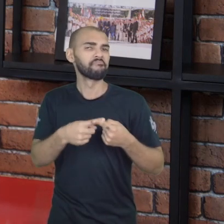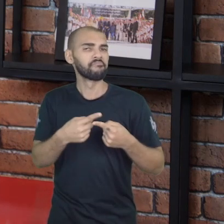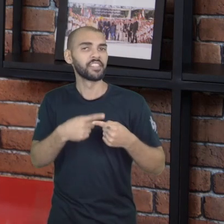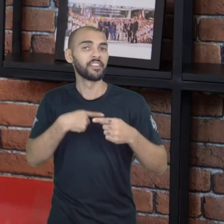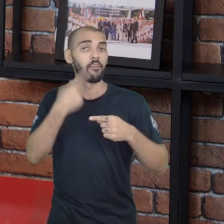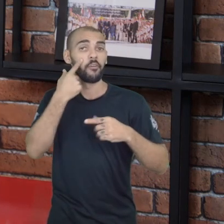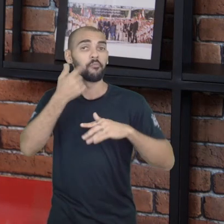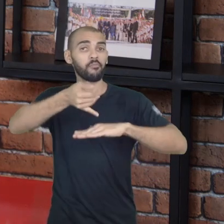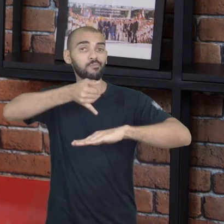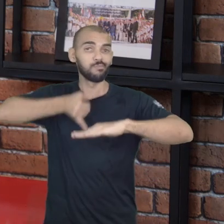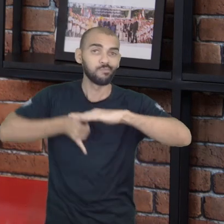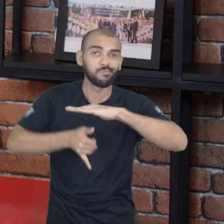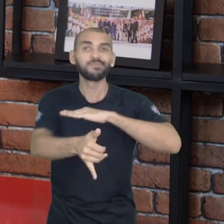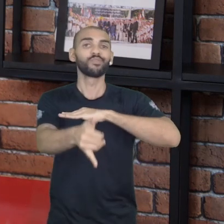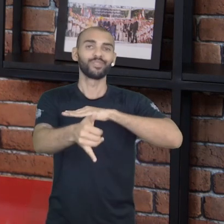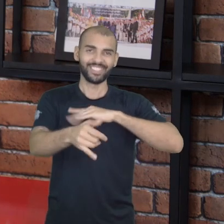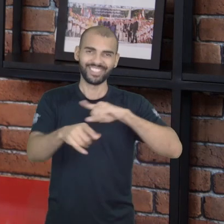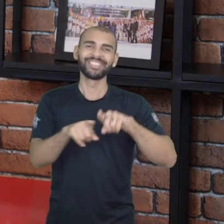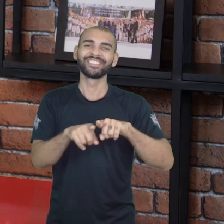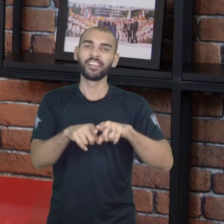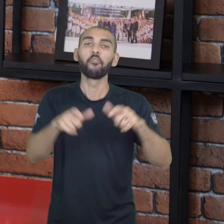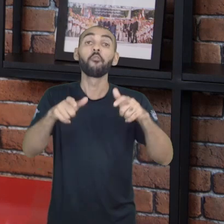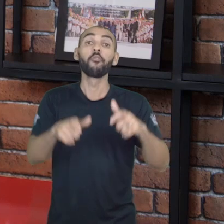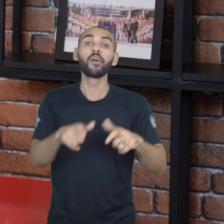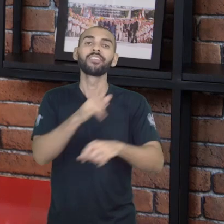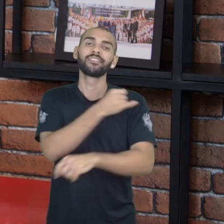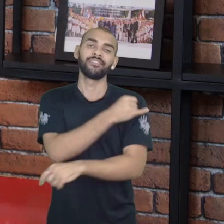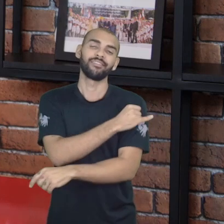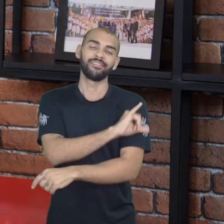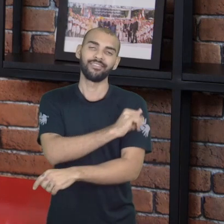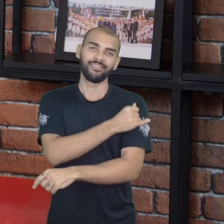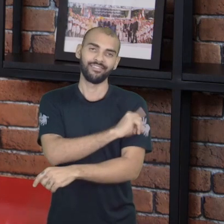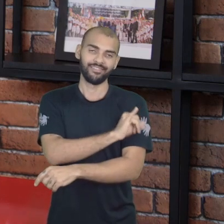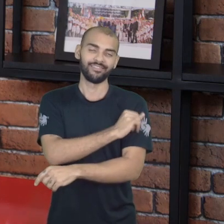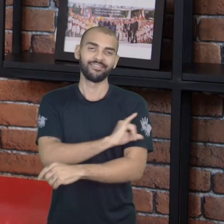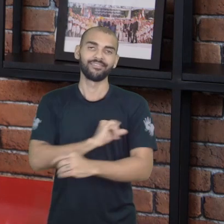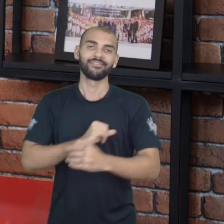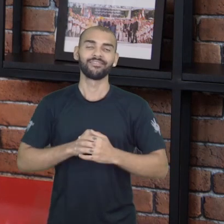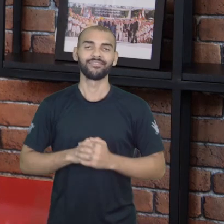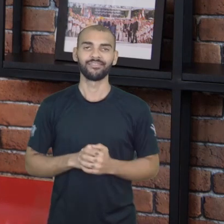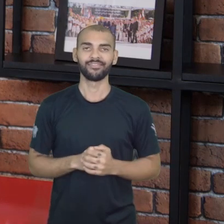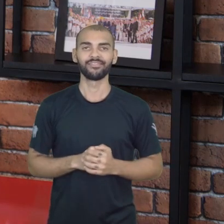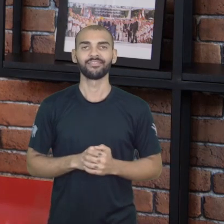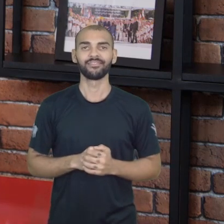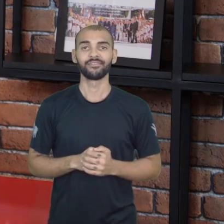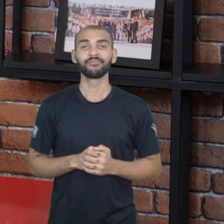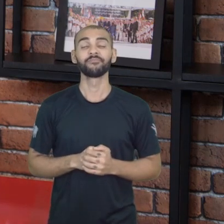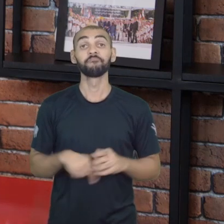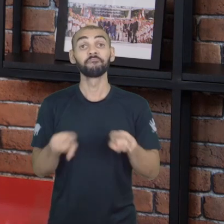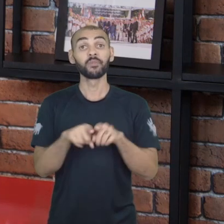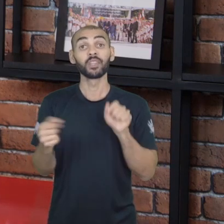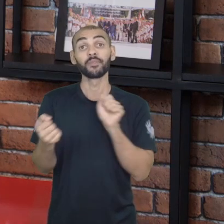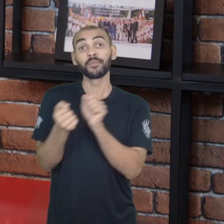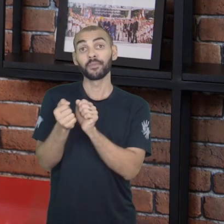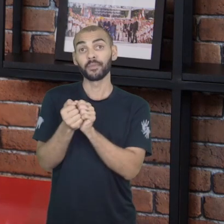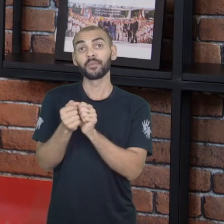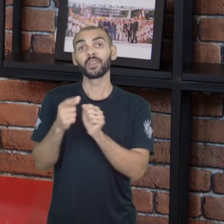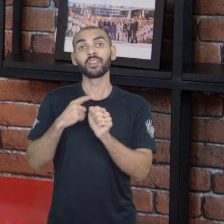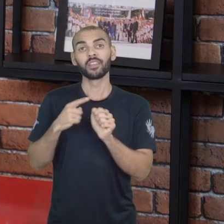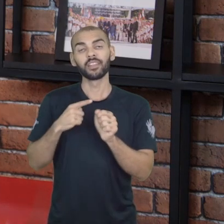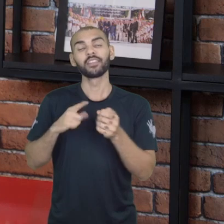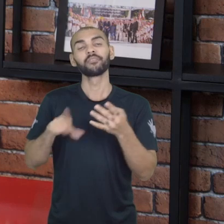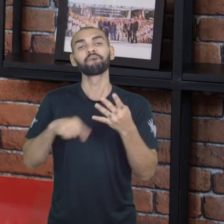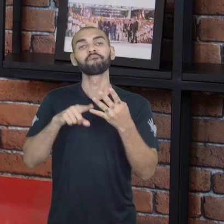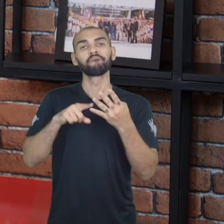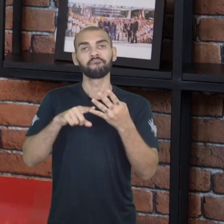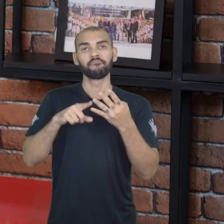ao Brasil. Os dois presidentes participaram da cerimônia de lançamento ao mar do submarino Toneleiro, no Rio de Janeiro. E estiveram